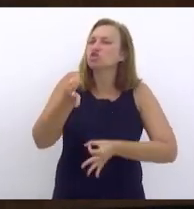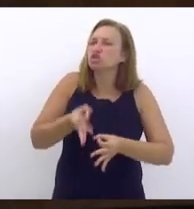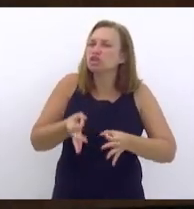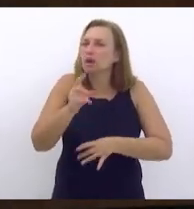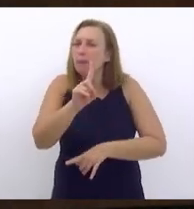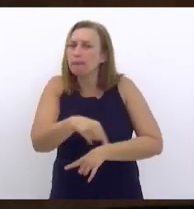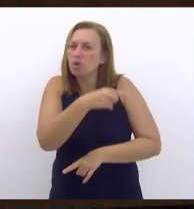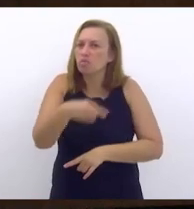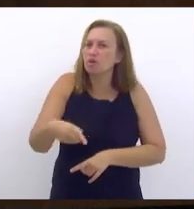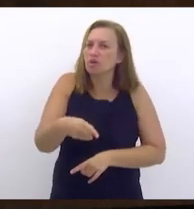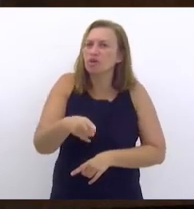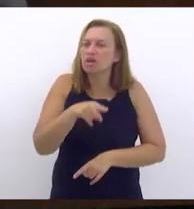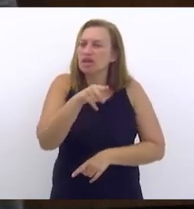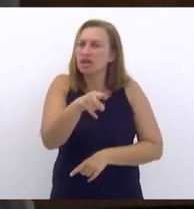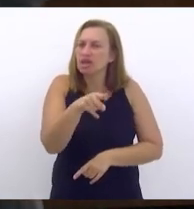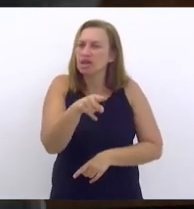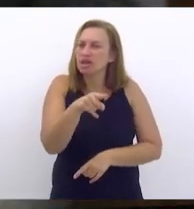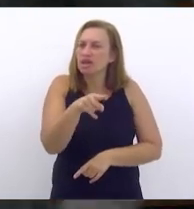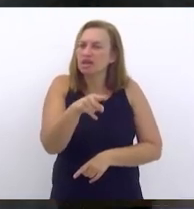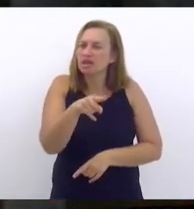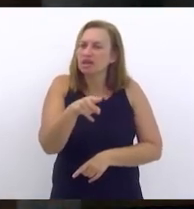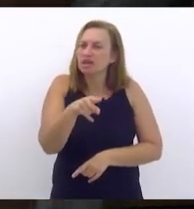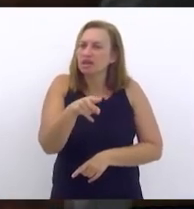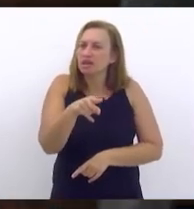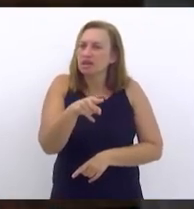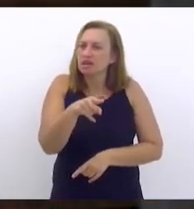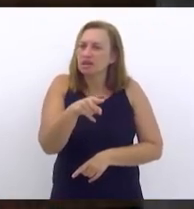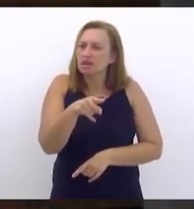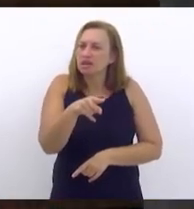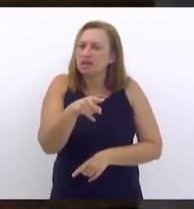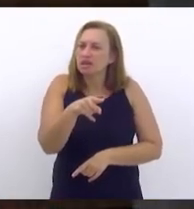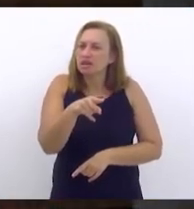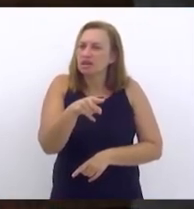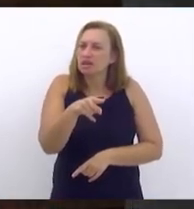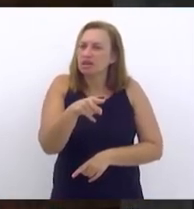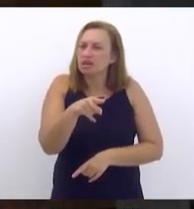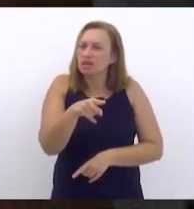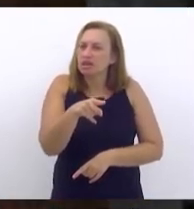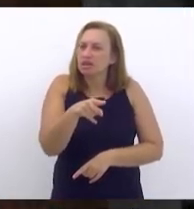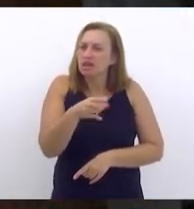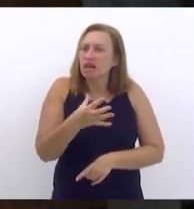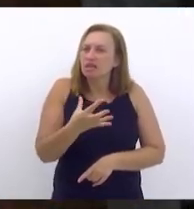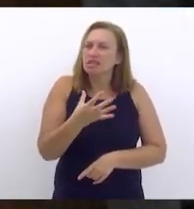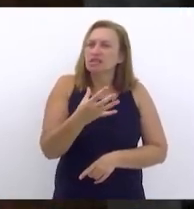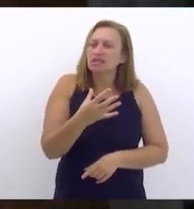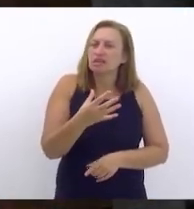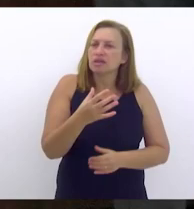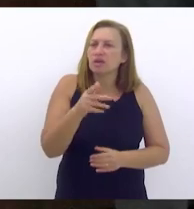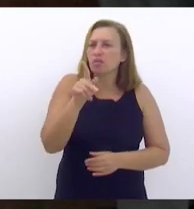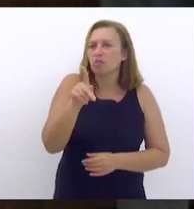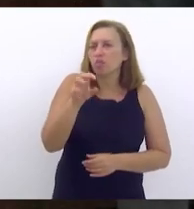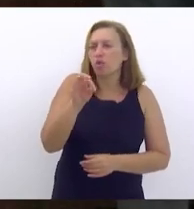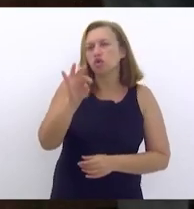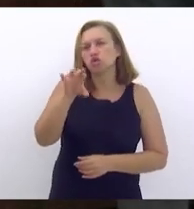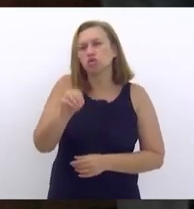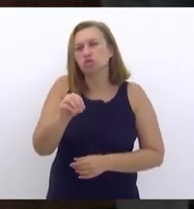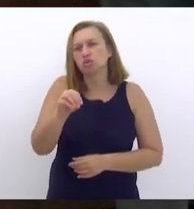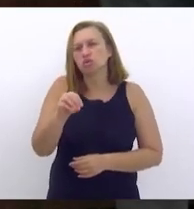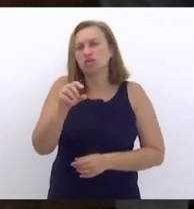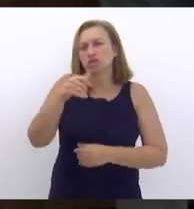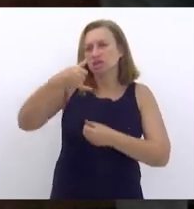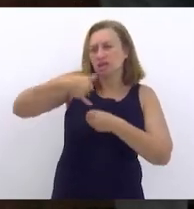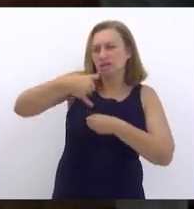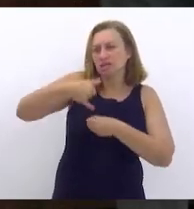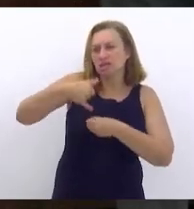proibiu que ele encampasse, que ele se apropriasse de um posto de gasolina na cidade. Ele pouco caso fez